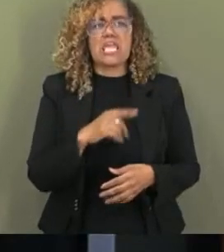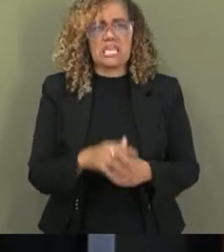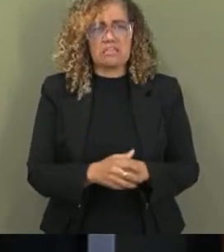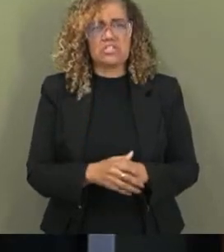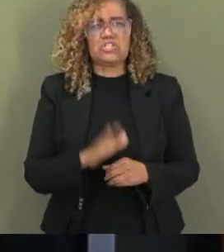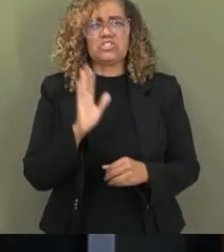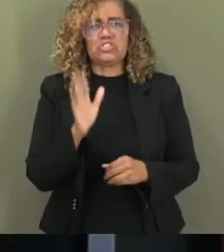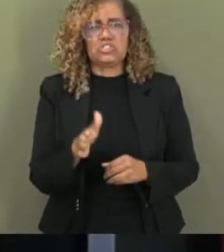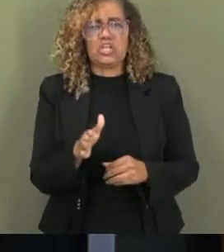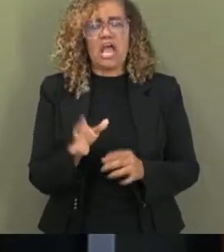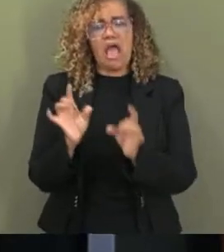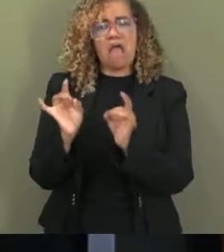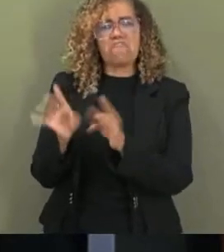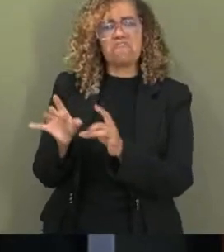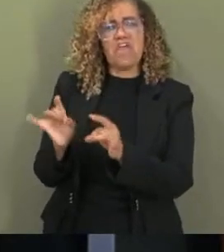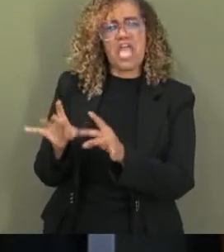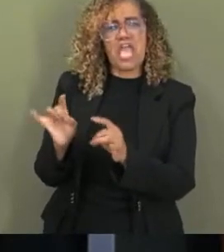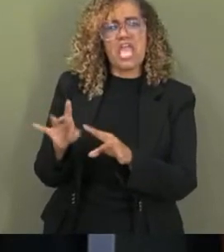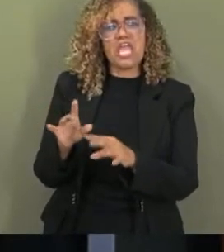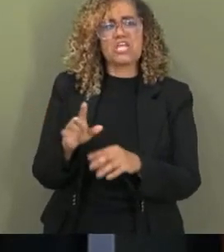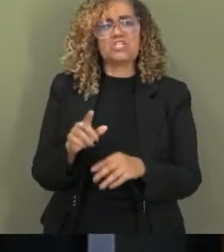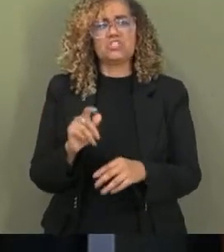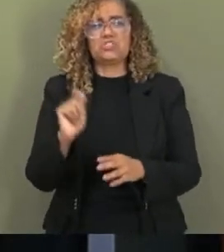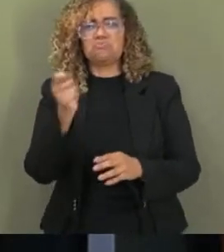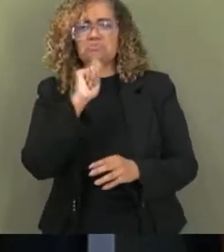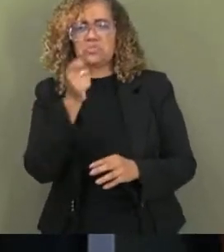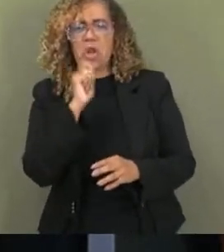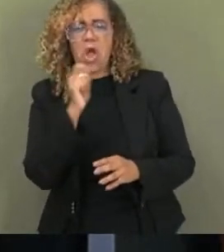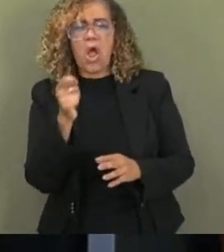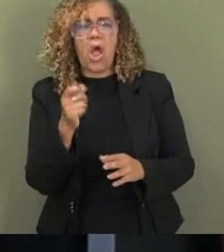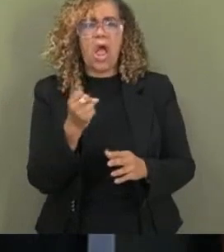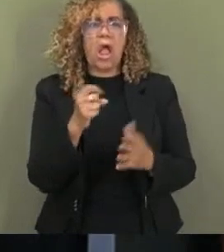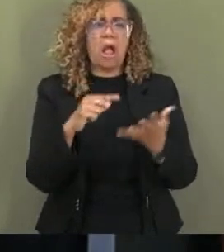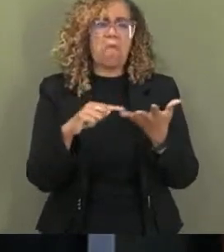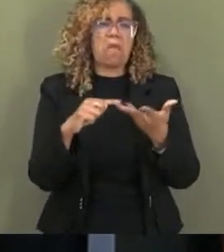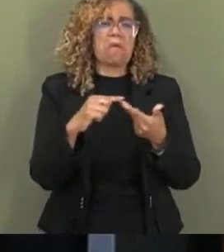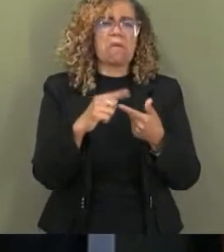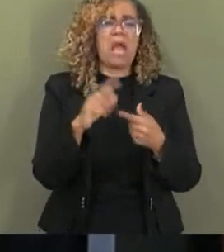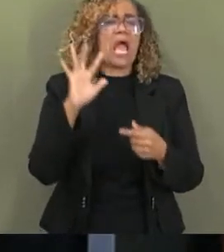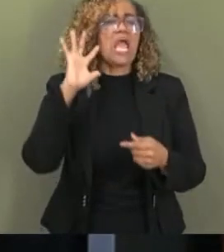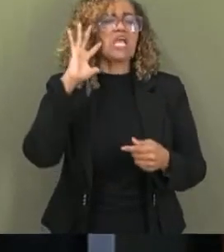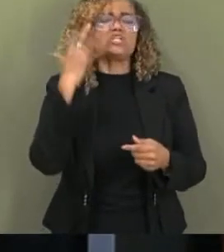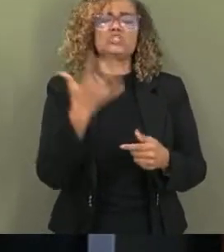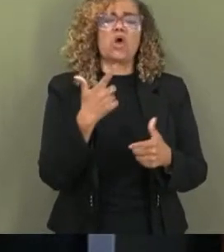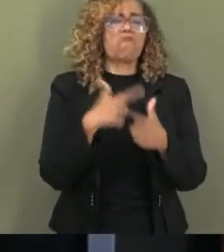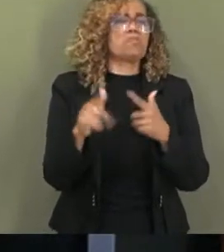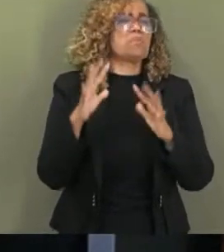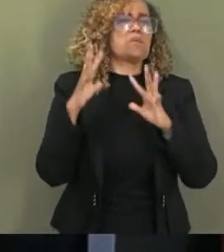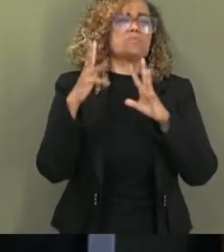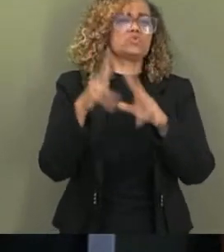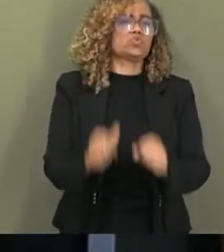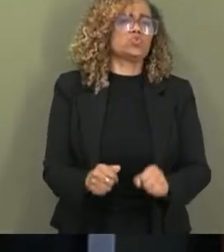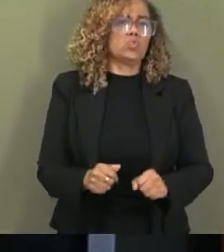credenciado para vender canabidiol, não sei o quê. Eles dizem que resolve o problema de tudo.